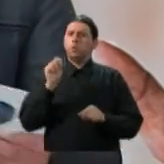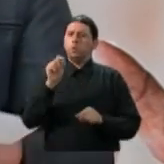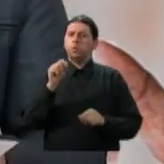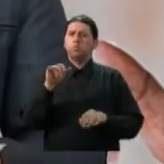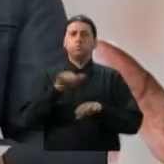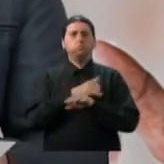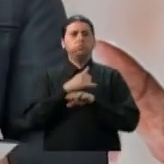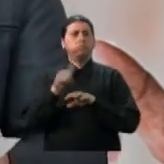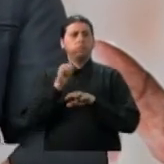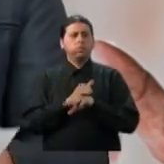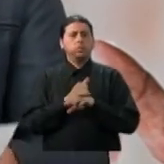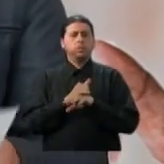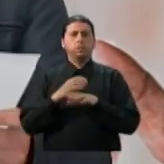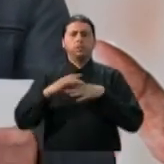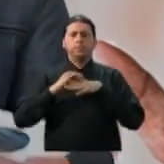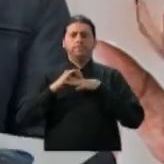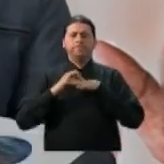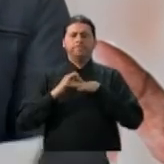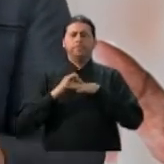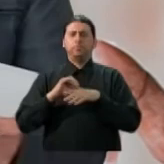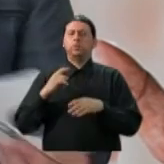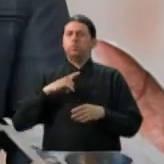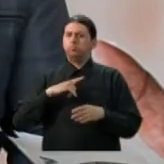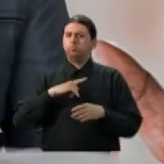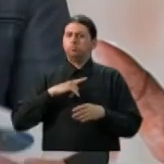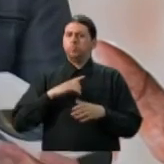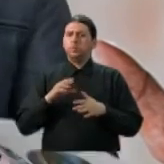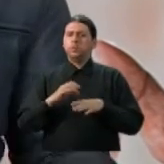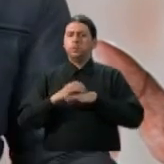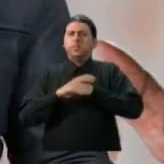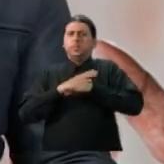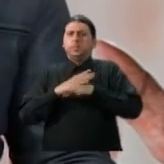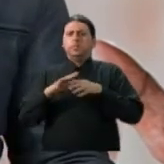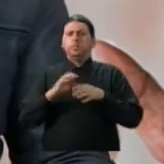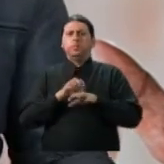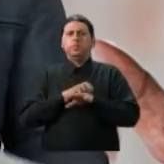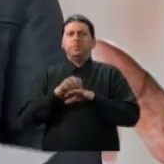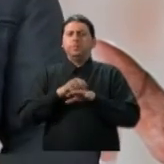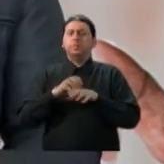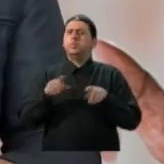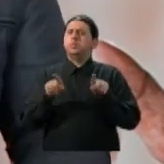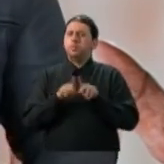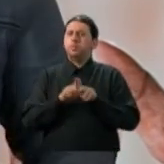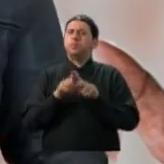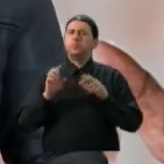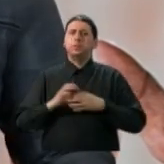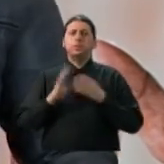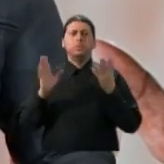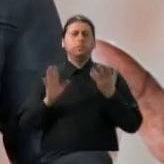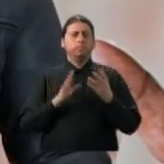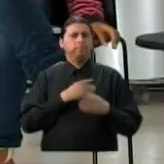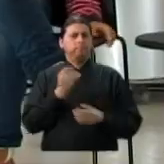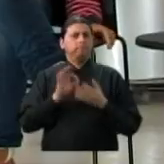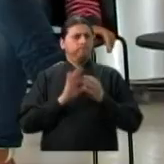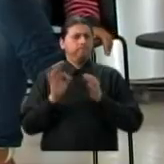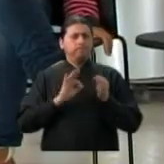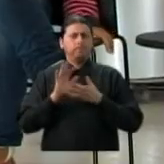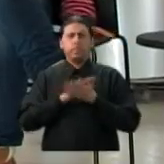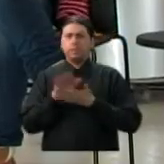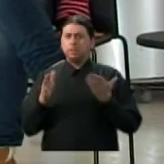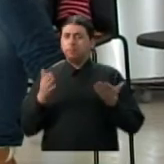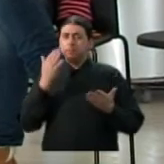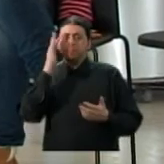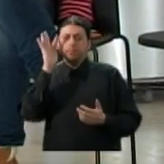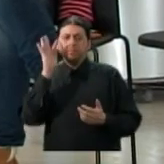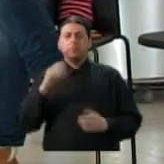muito forte, alérgica, e por isso alguns pais não permitem, né, que seus filhos façam. O que você acha disso? Eu acho que todo tipo de, como